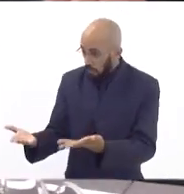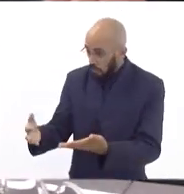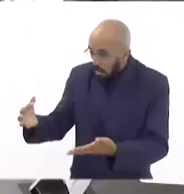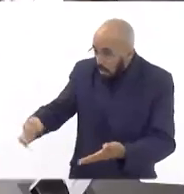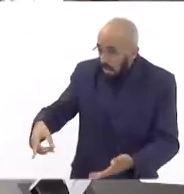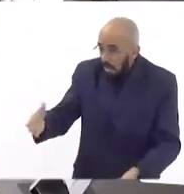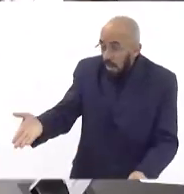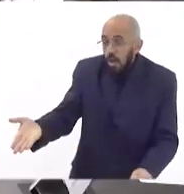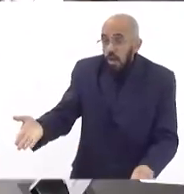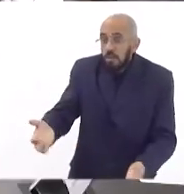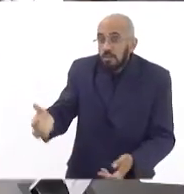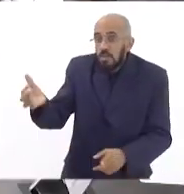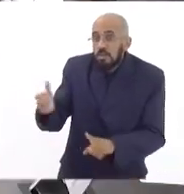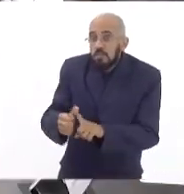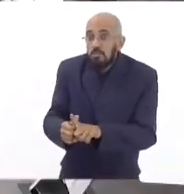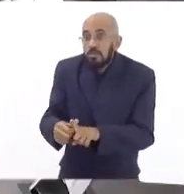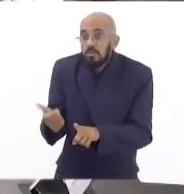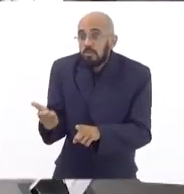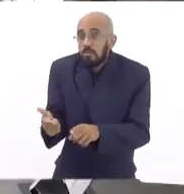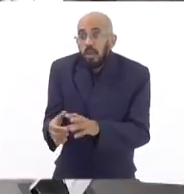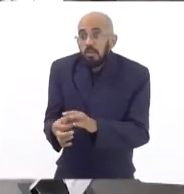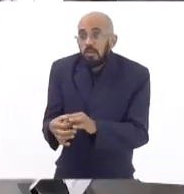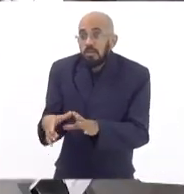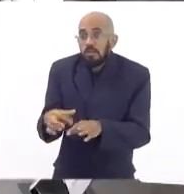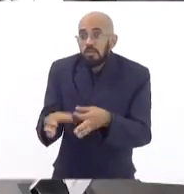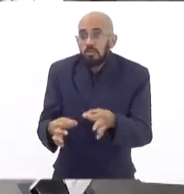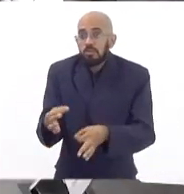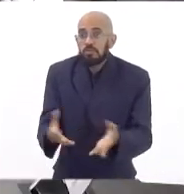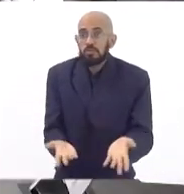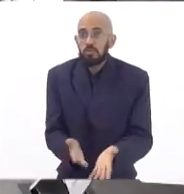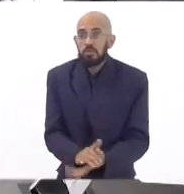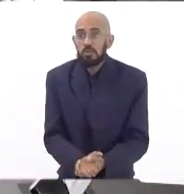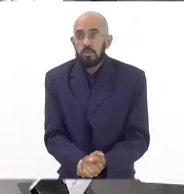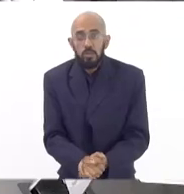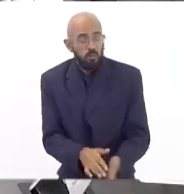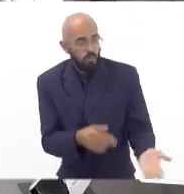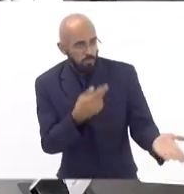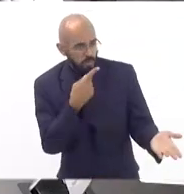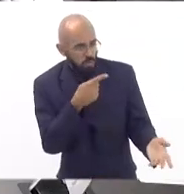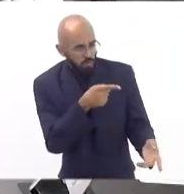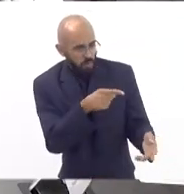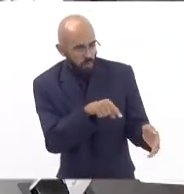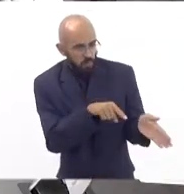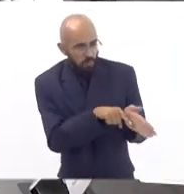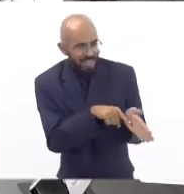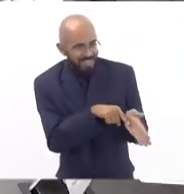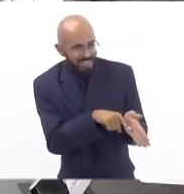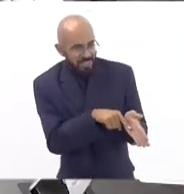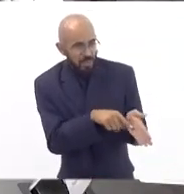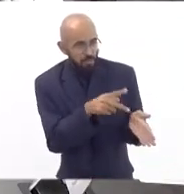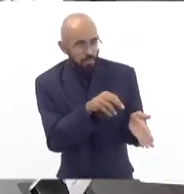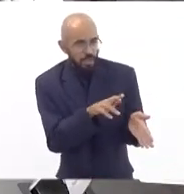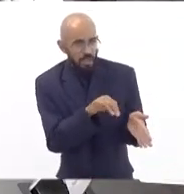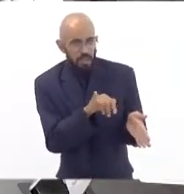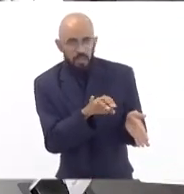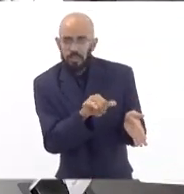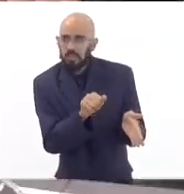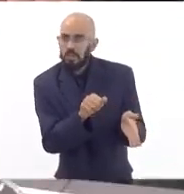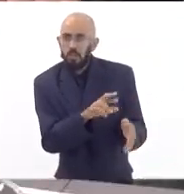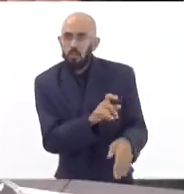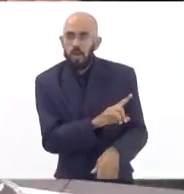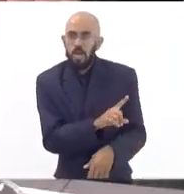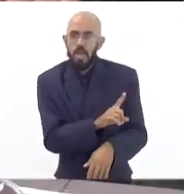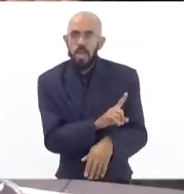meses que não tem utilização da Justiça é é porque a senhora colocou perícia parece que é perícia não foi resultado não é isso